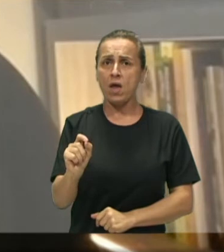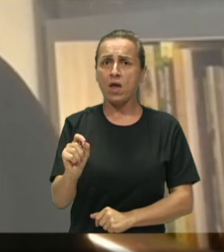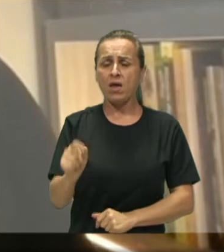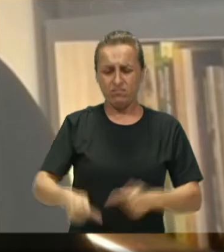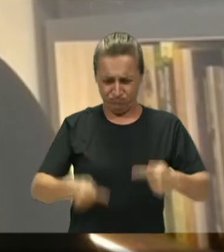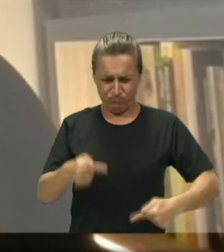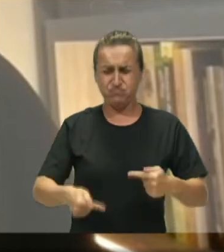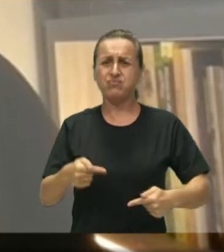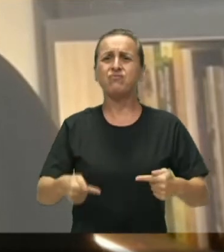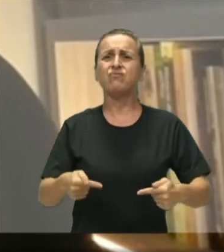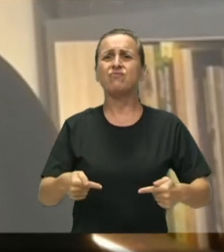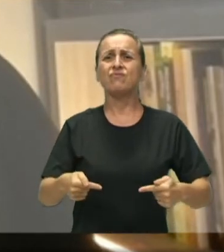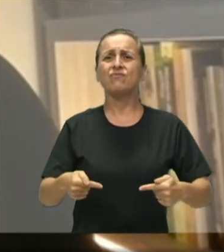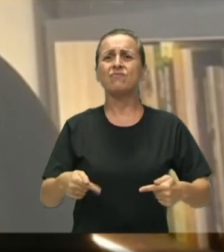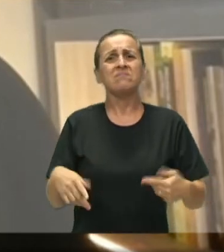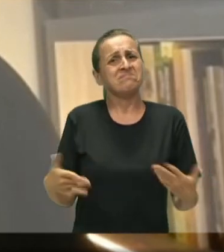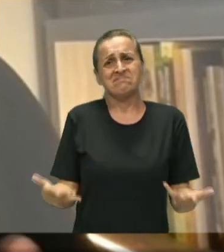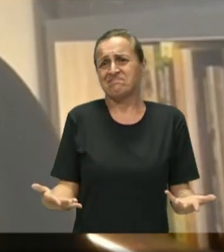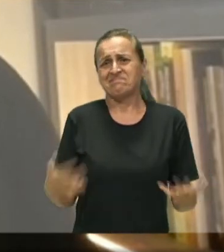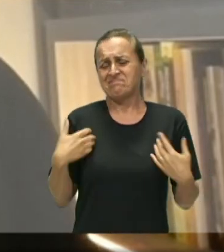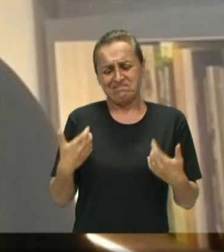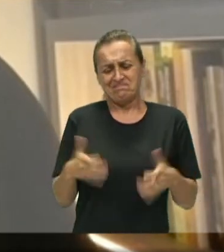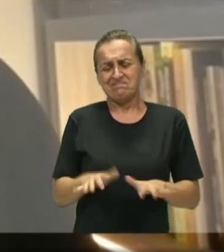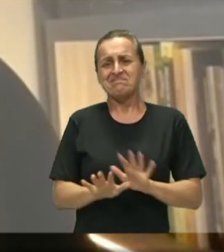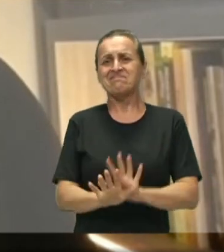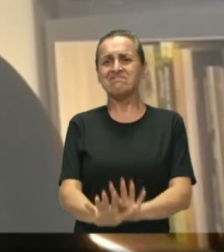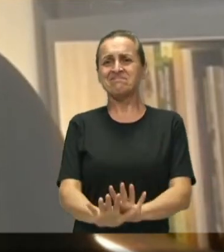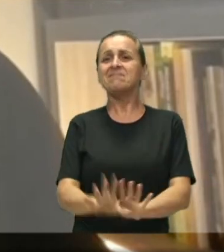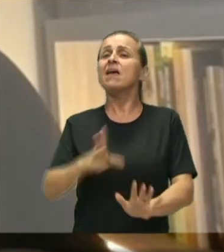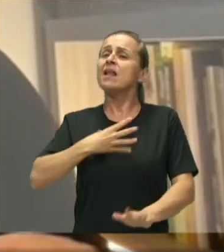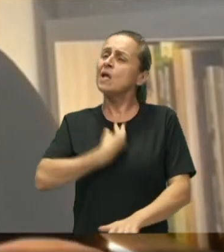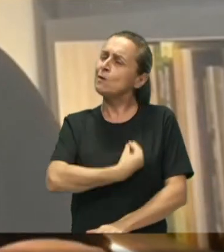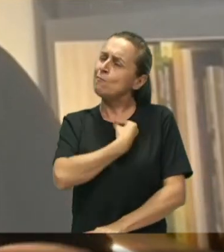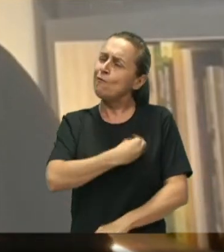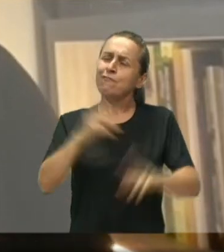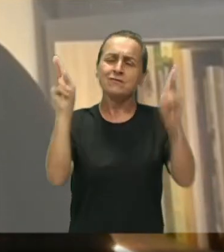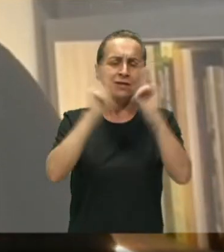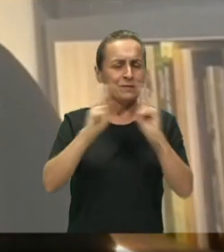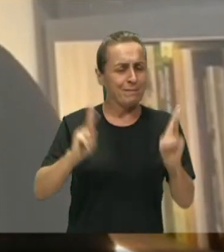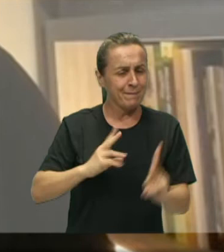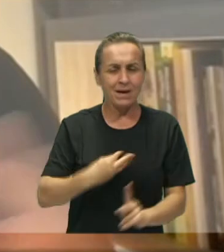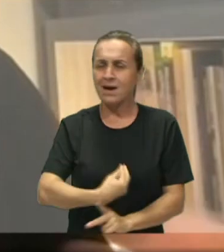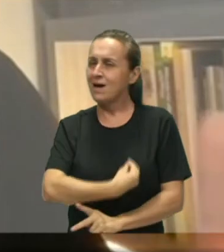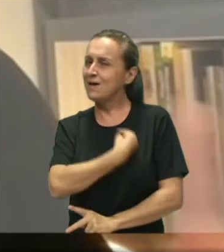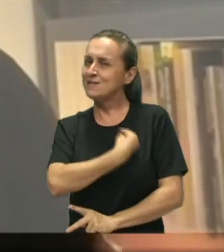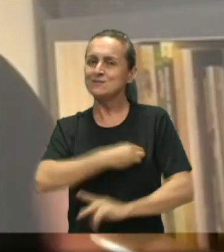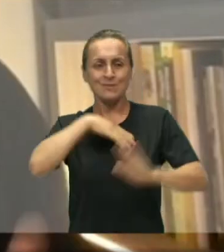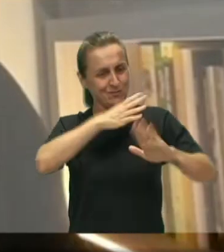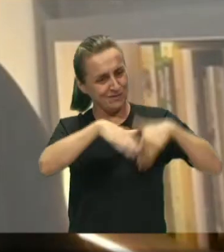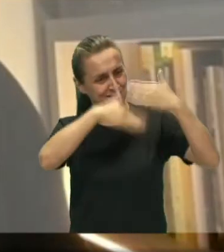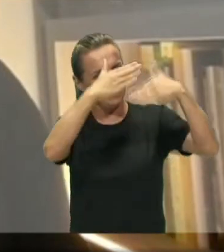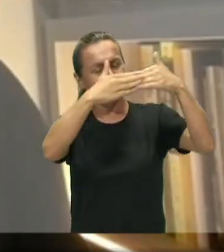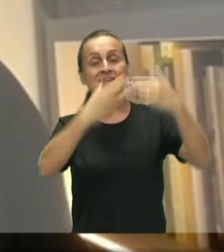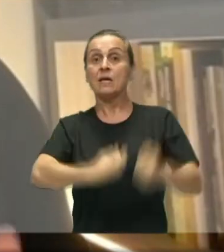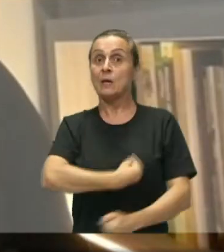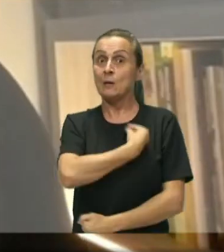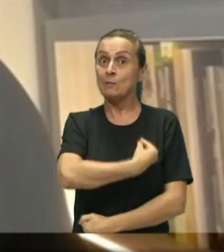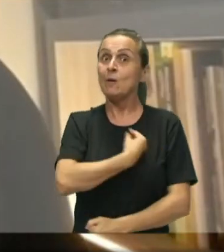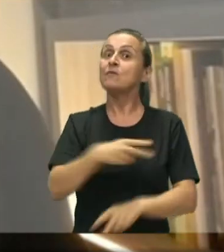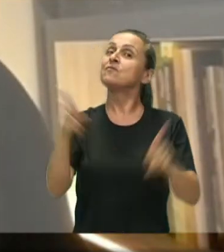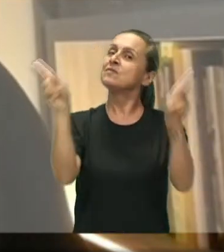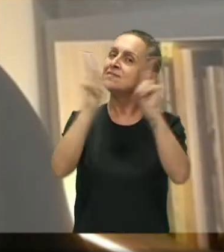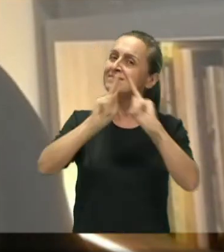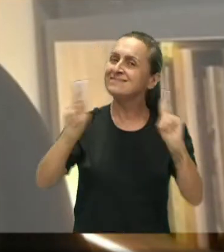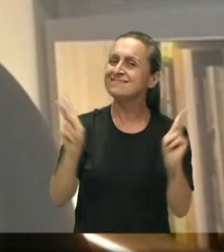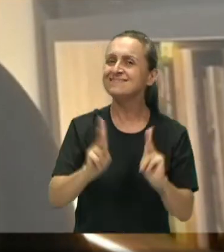de paz uma vida é de Harmonia uma vida é de crescimento no diálogo e